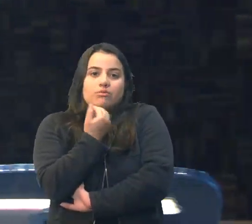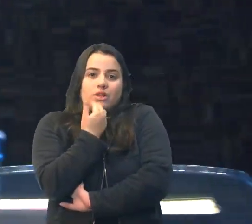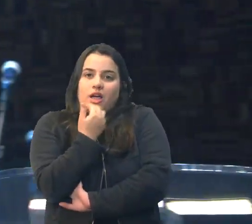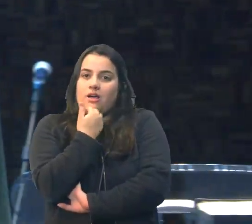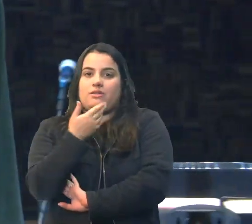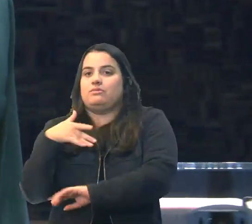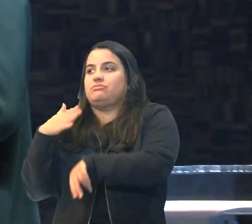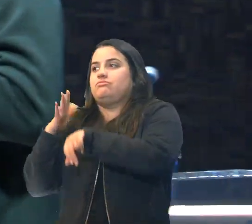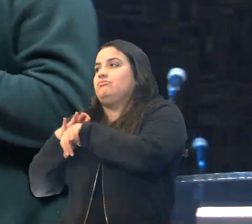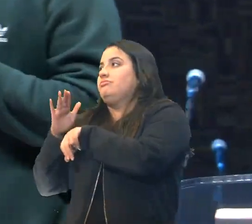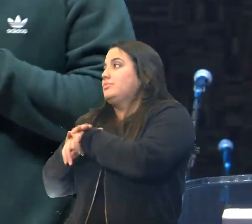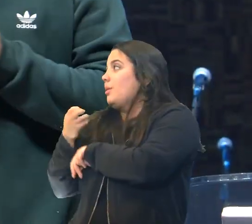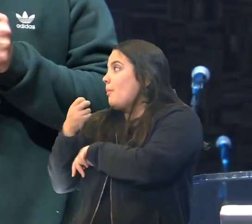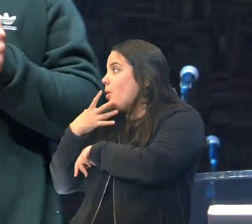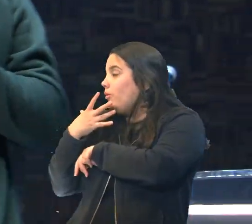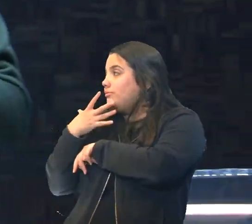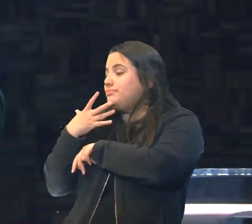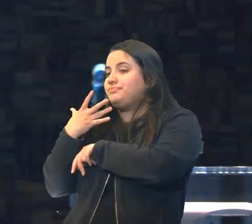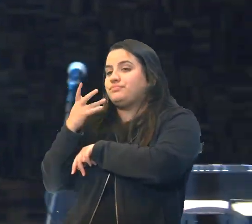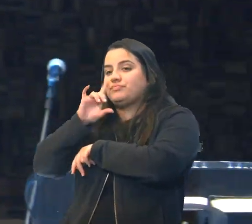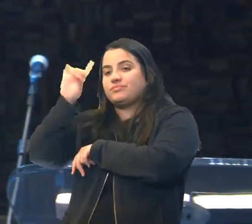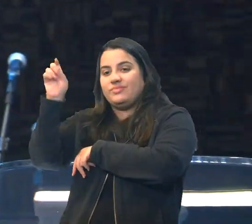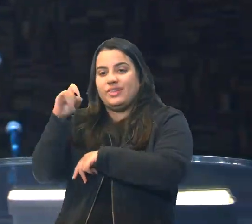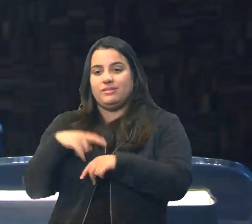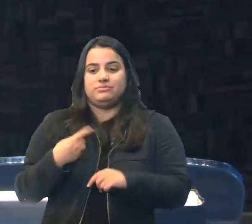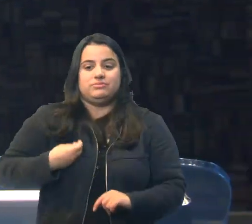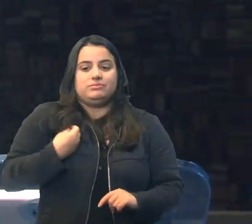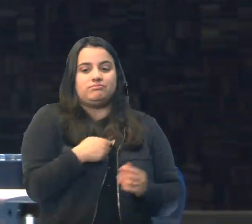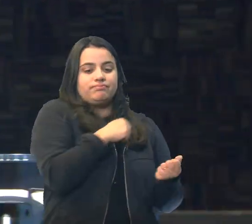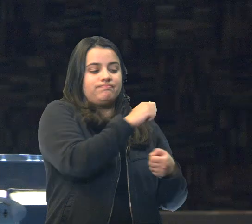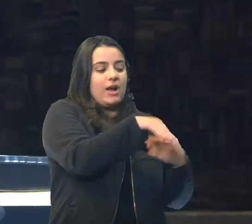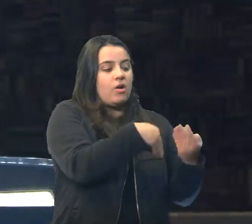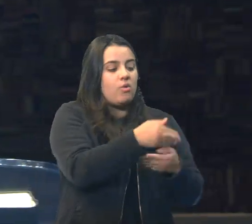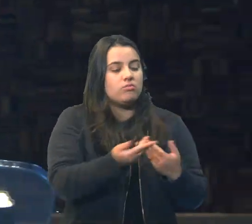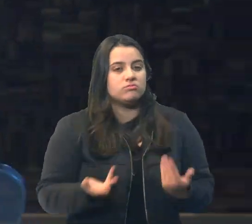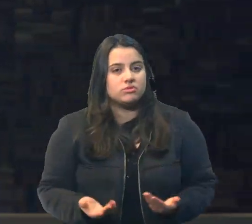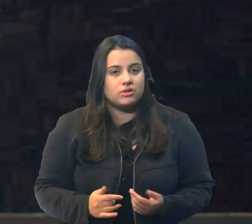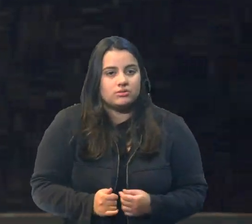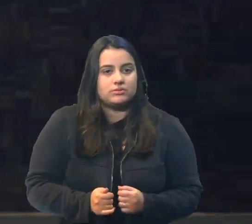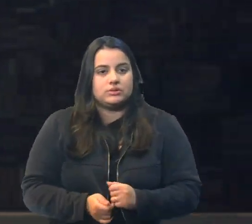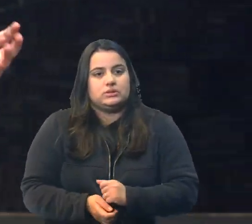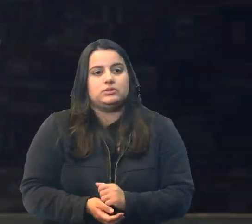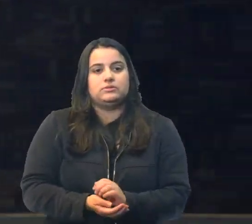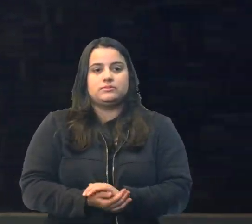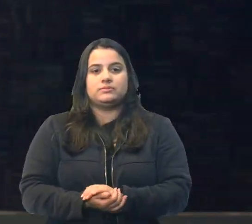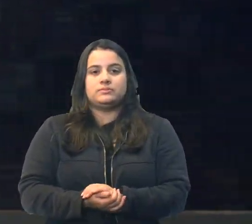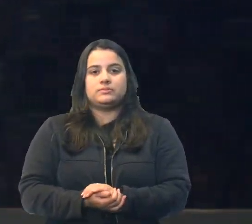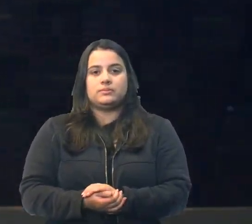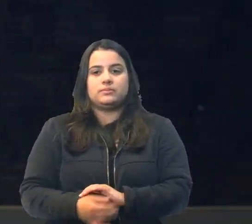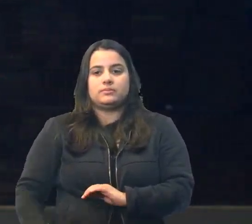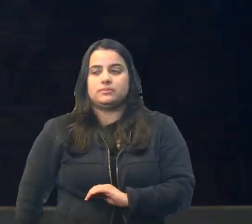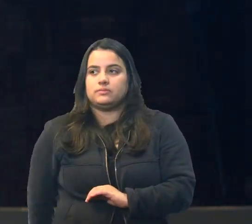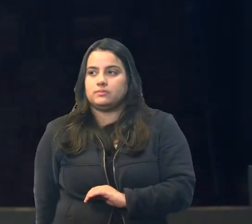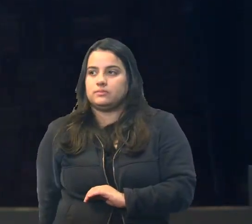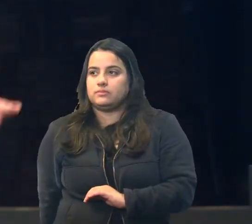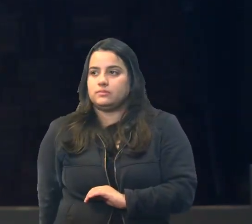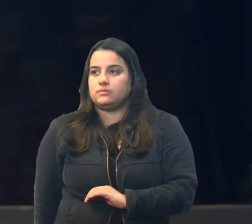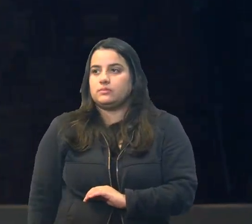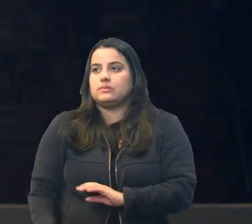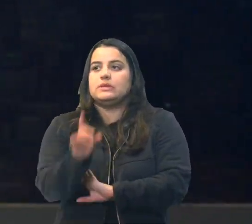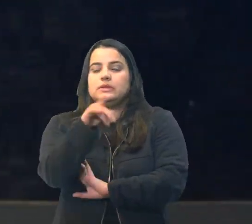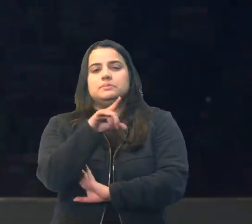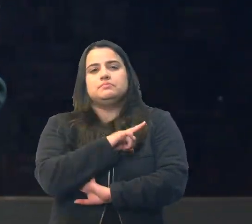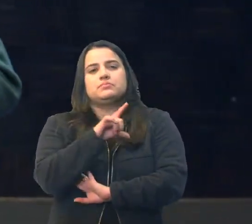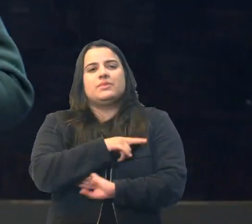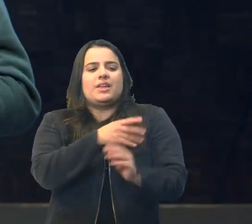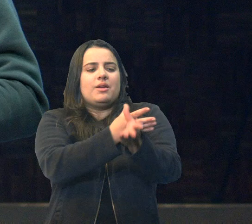no meio da bagunça. E é interessante que eu atendo vários